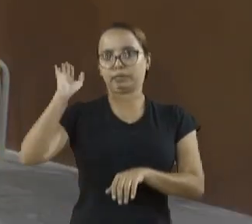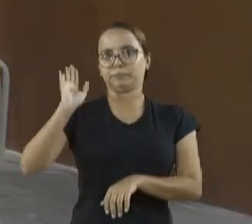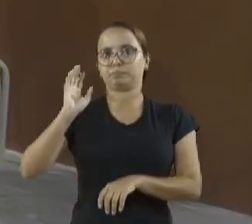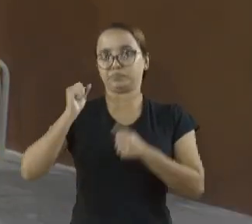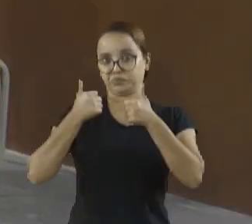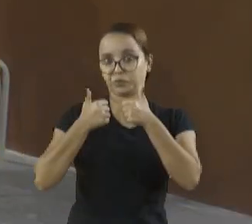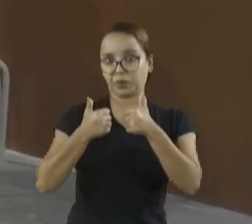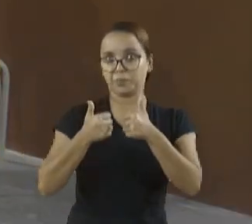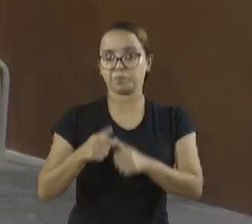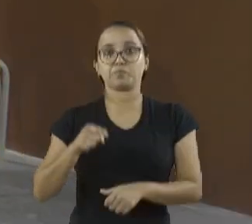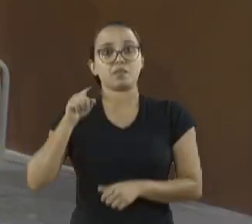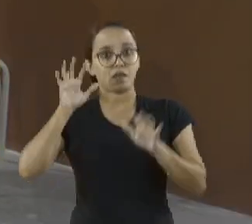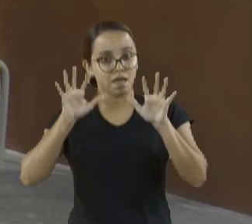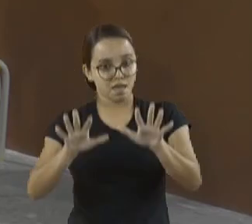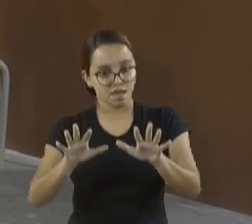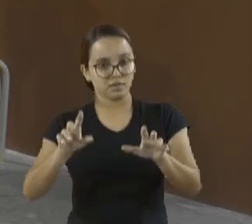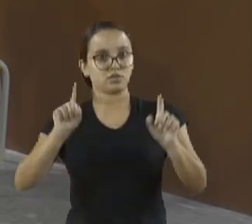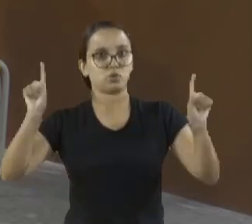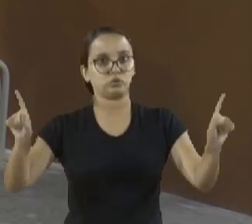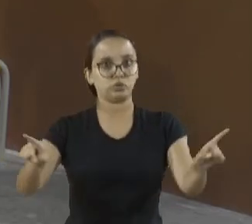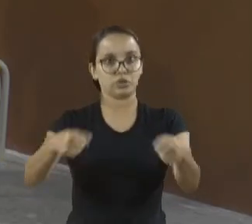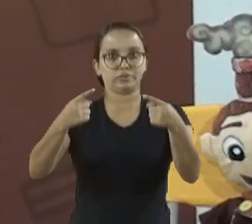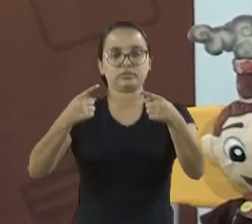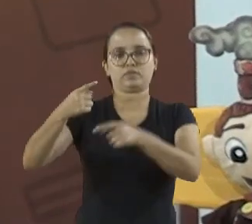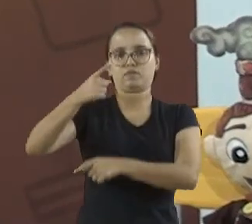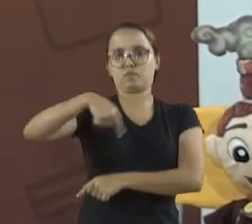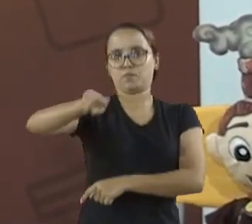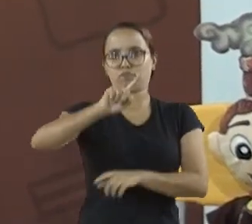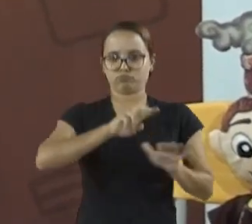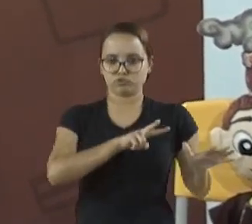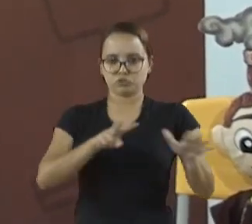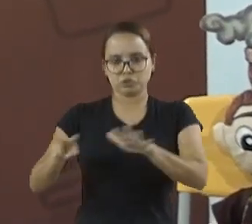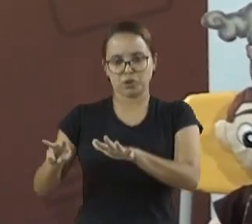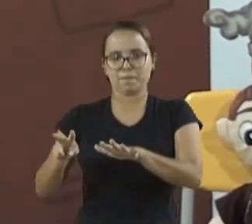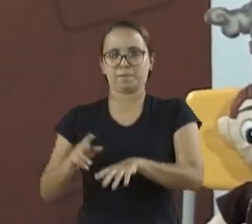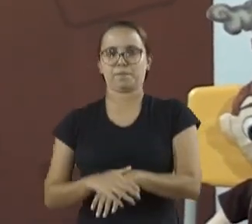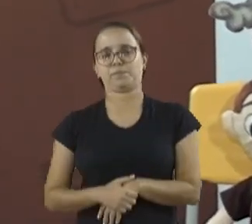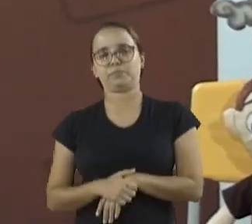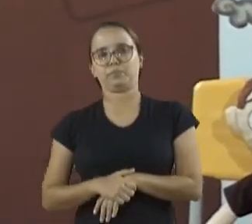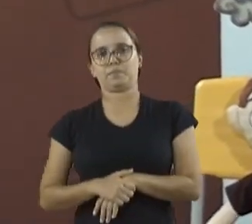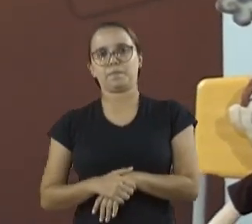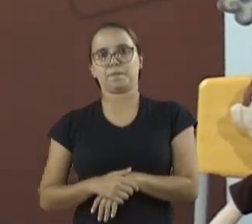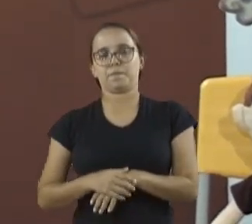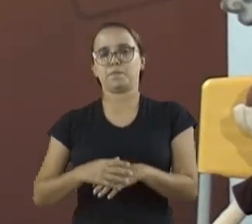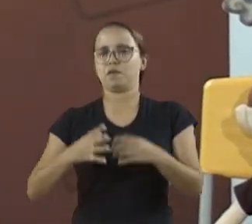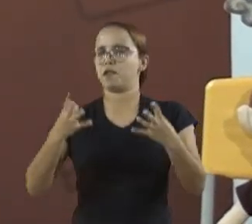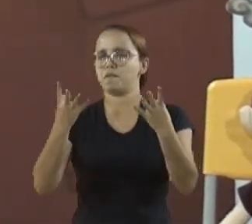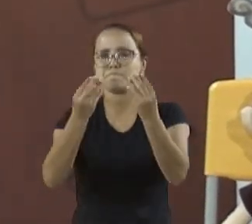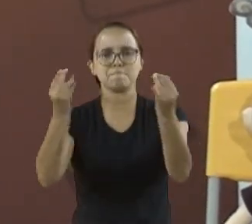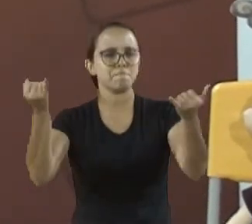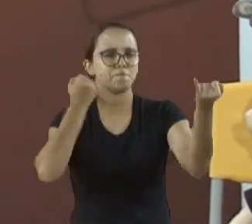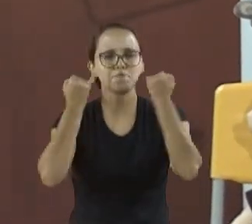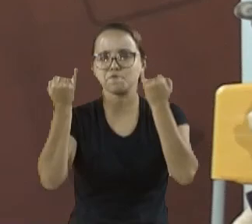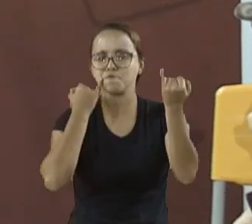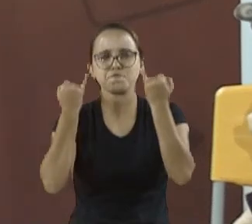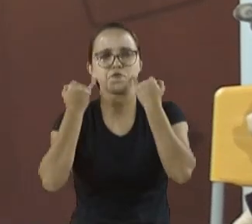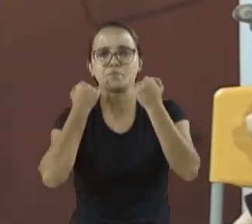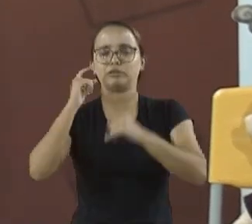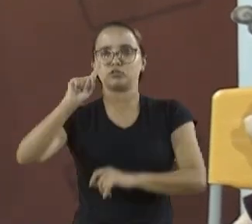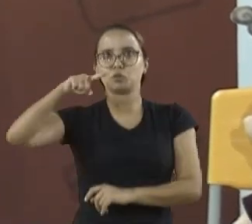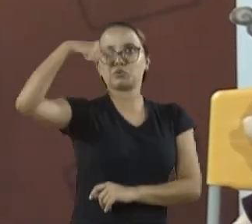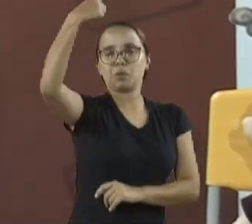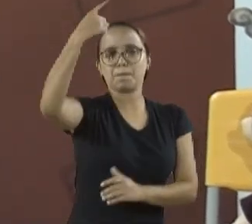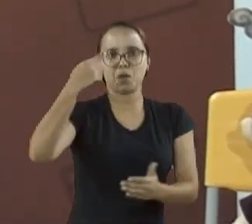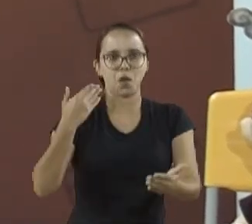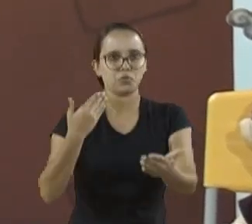é o desafio da semana. Tomara que eu não tenha tomado tanto tempo de vocês, muitas informações. Semana que vem, na